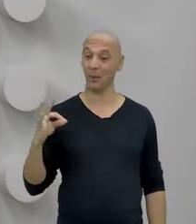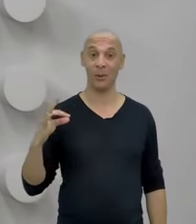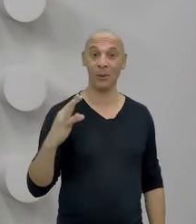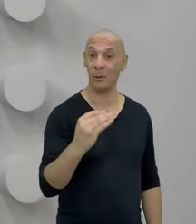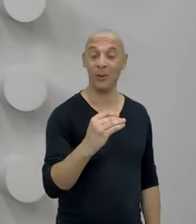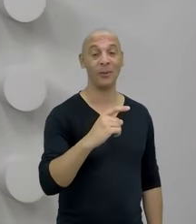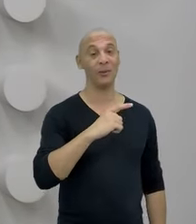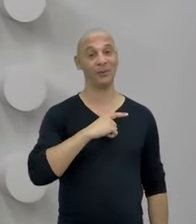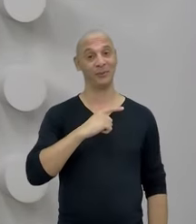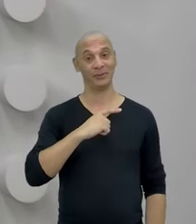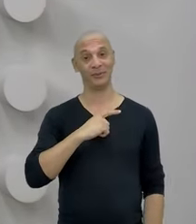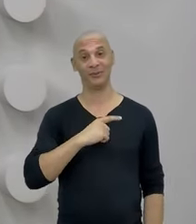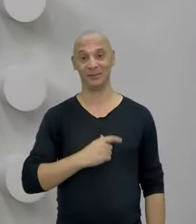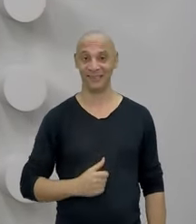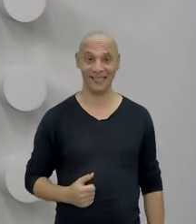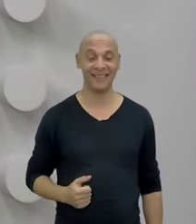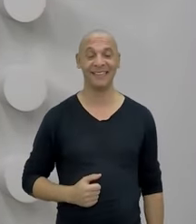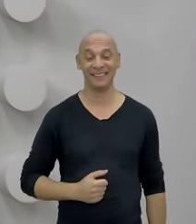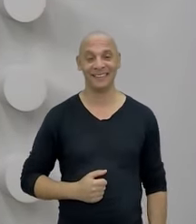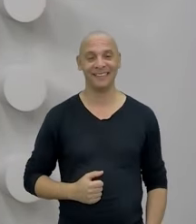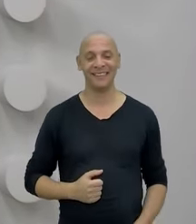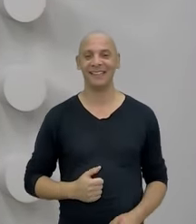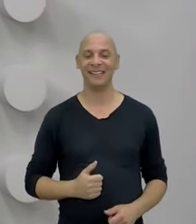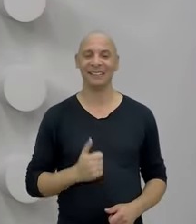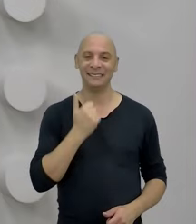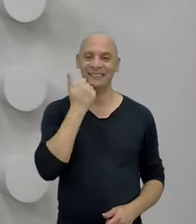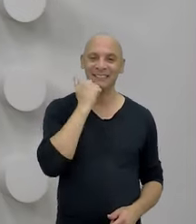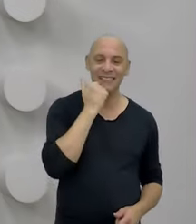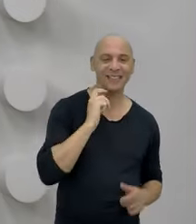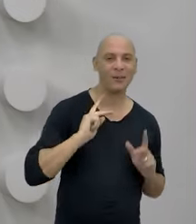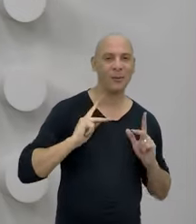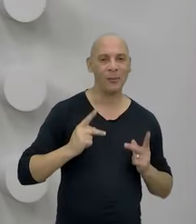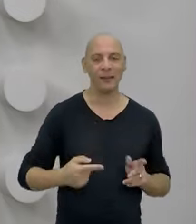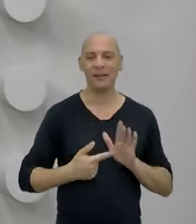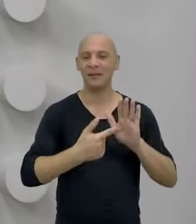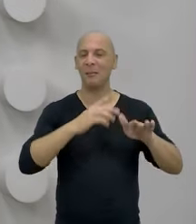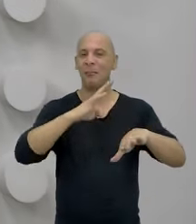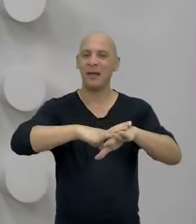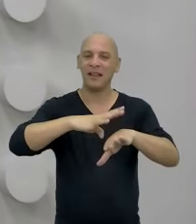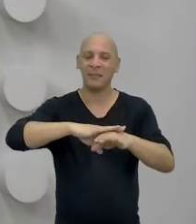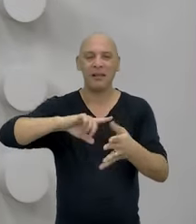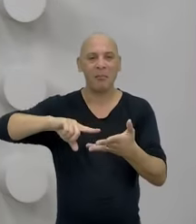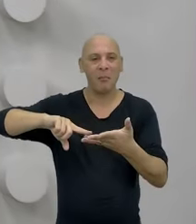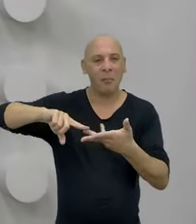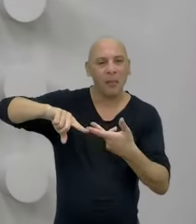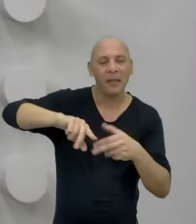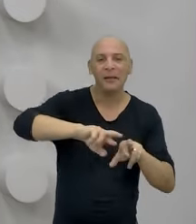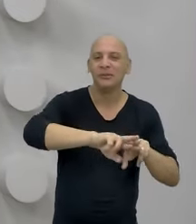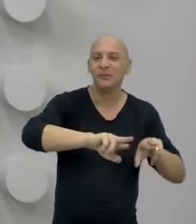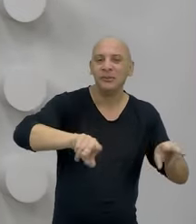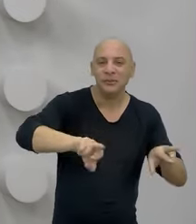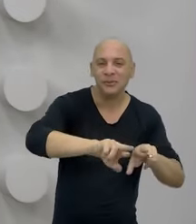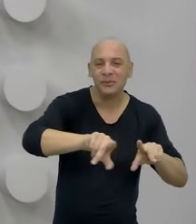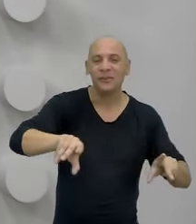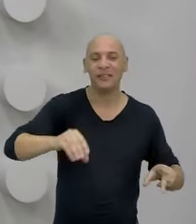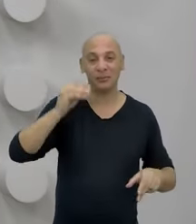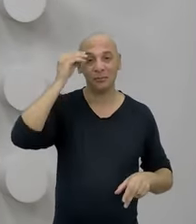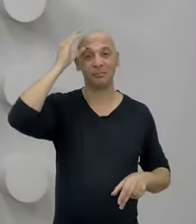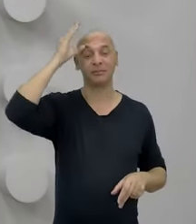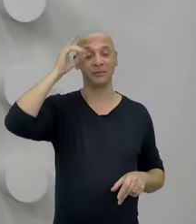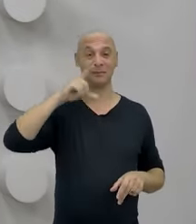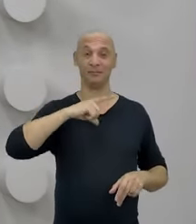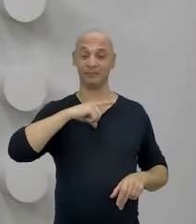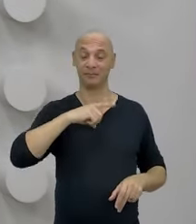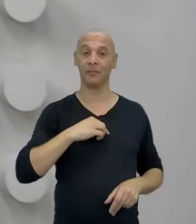né então na área de ciências humanas ela se apresenta de várias formas também como em outras áreas do conhecimento